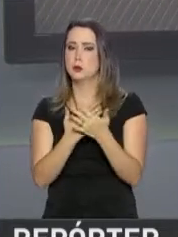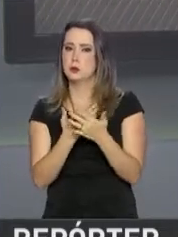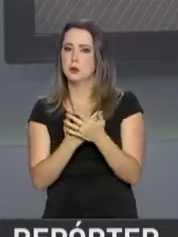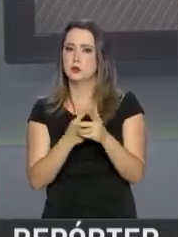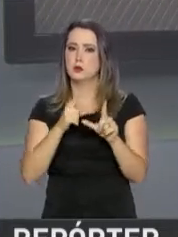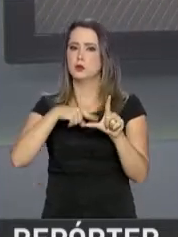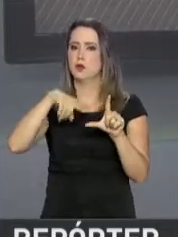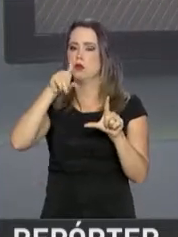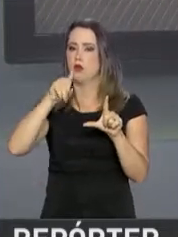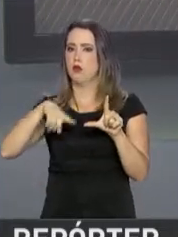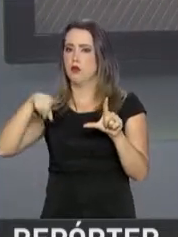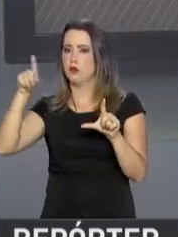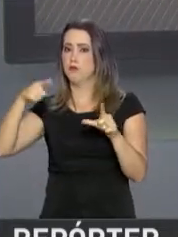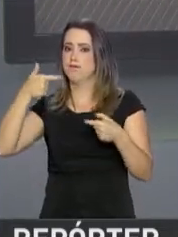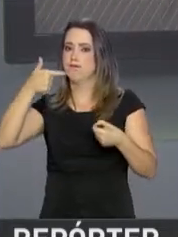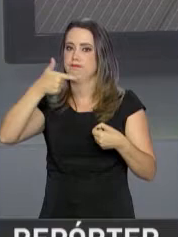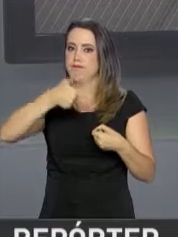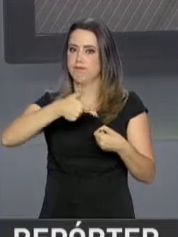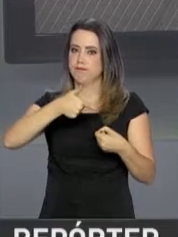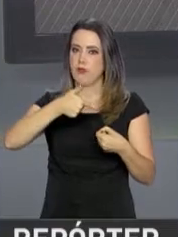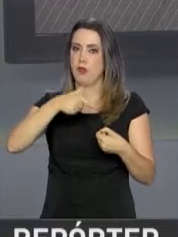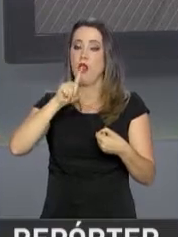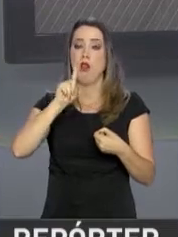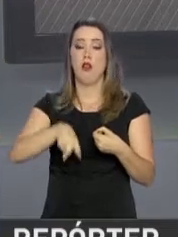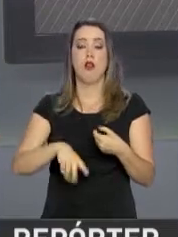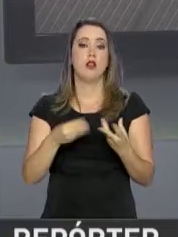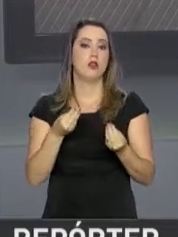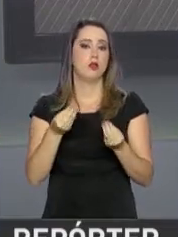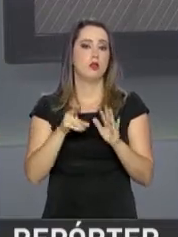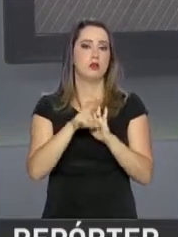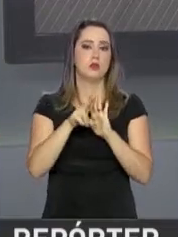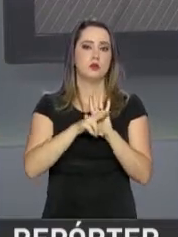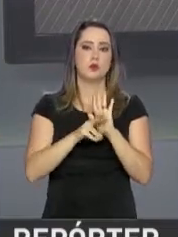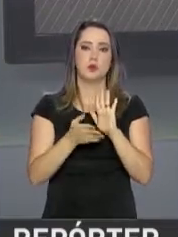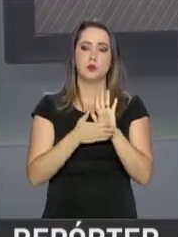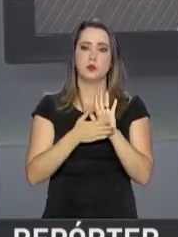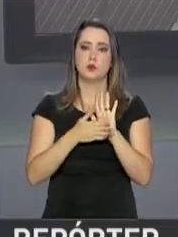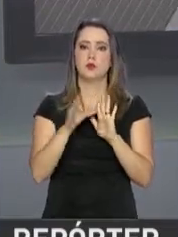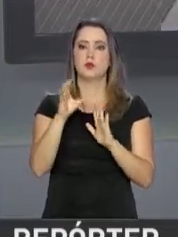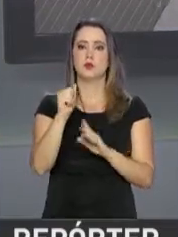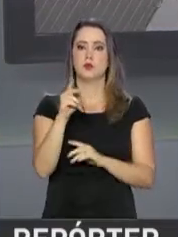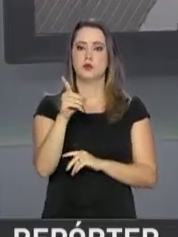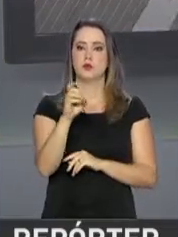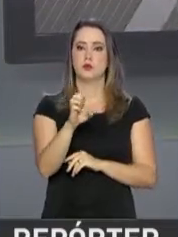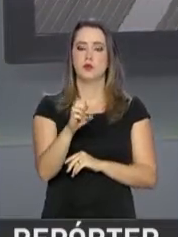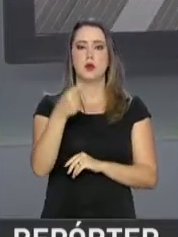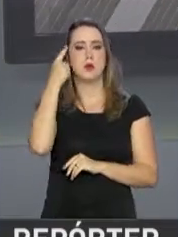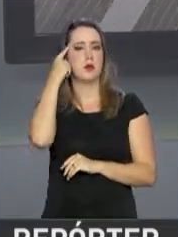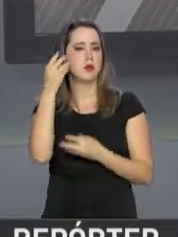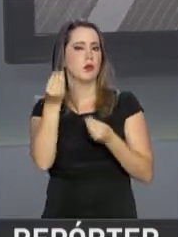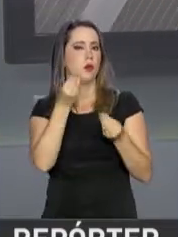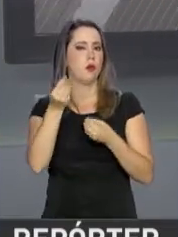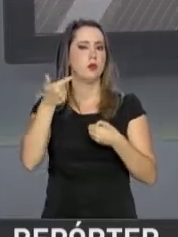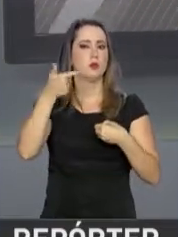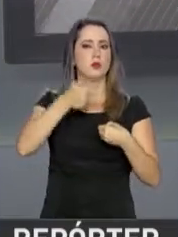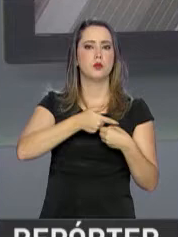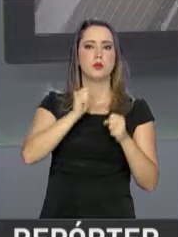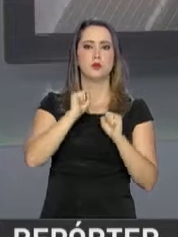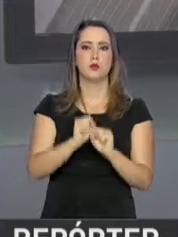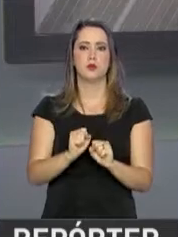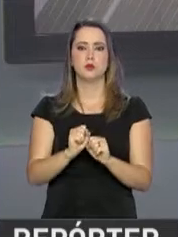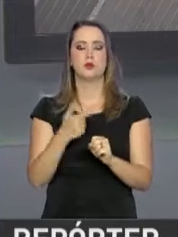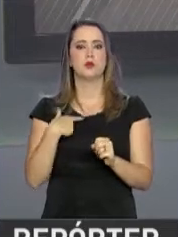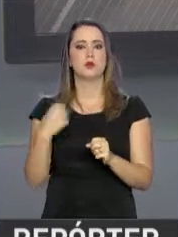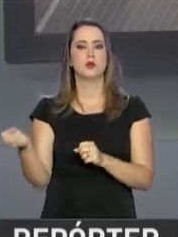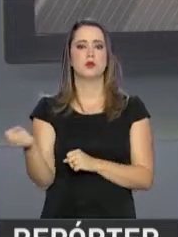mercado de combustíveis. O grupo vai avaliar a implantação de medidas propostas pelo CADE para repensar o setor de combustíveis e a